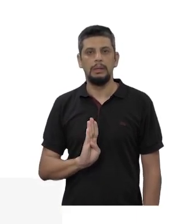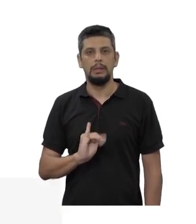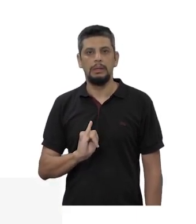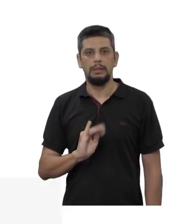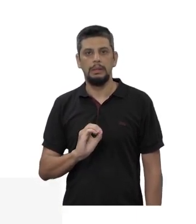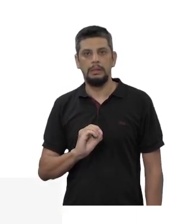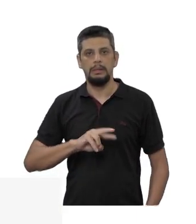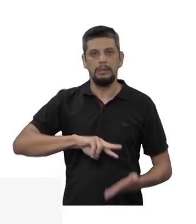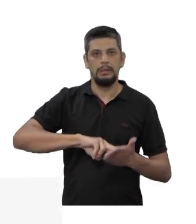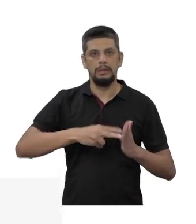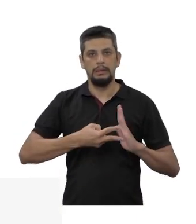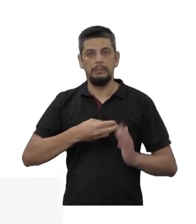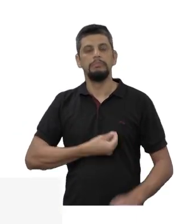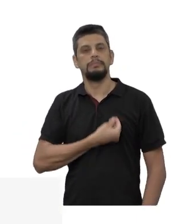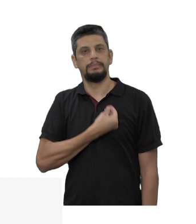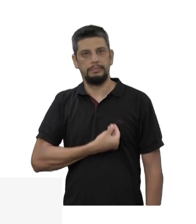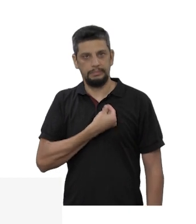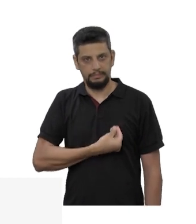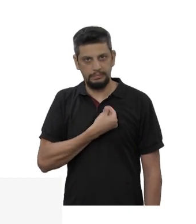Bio significa vida.